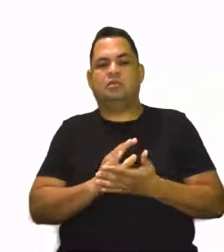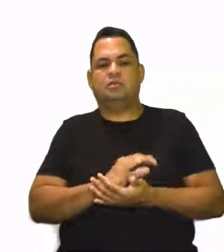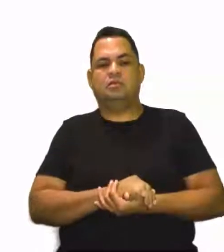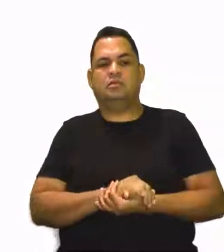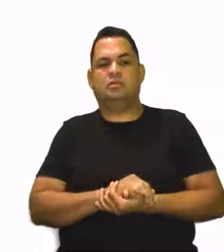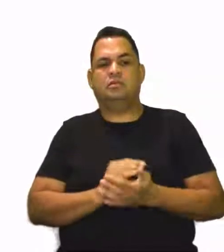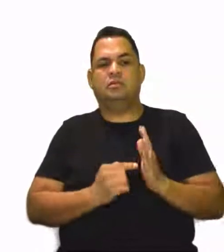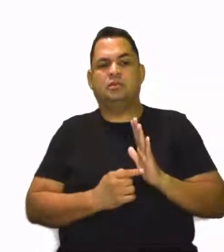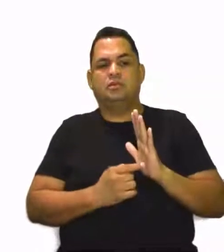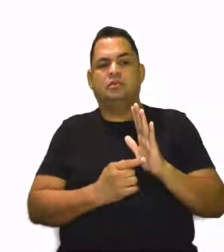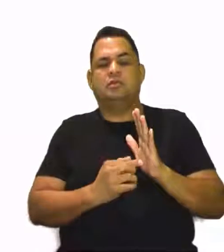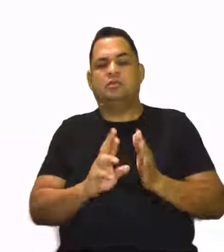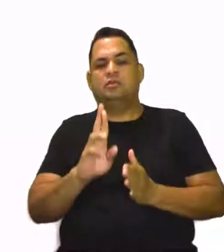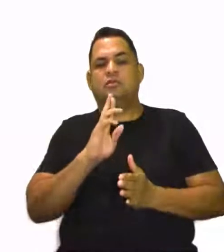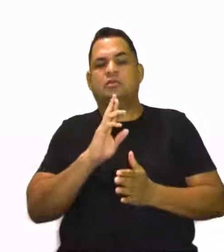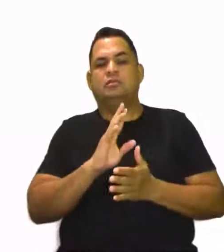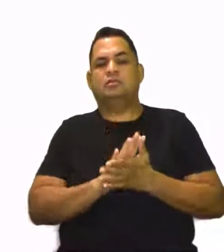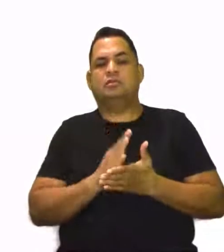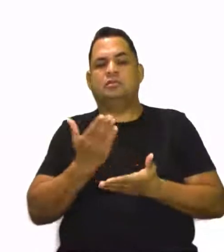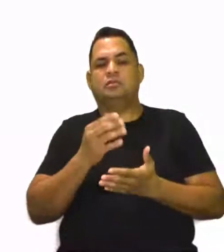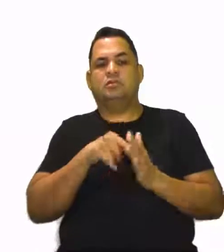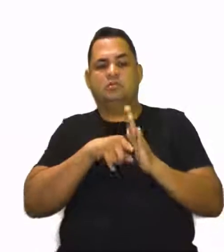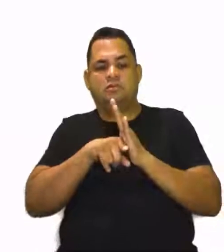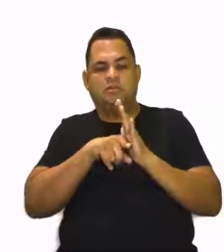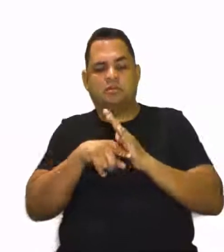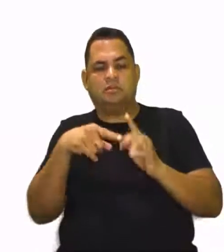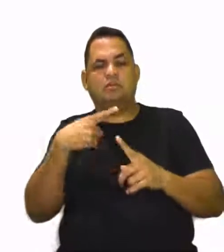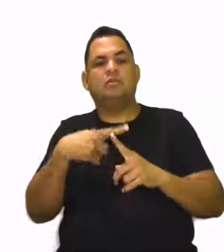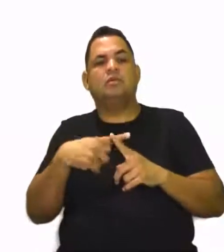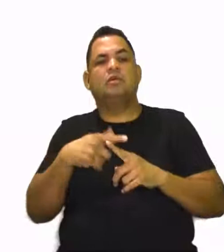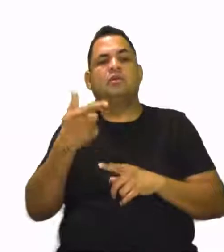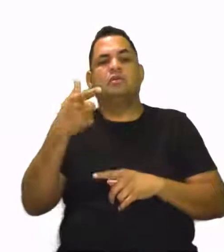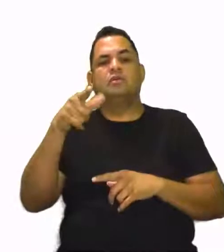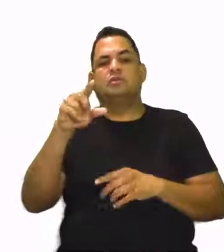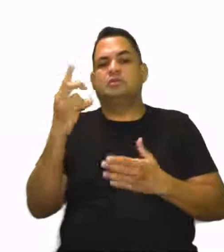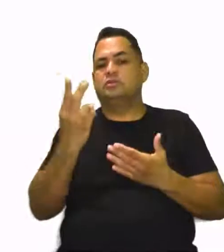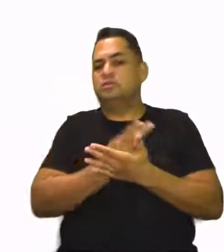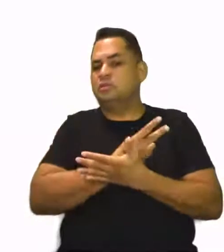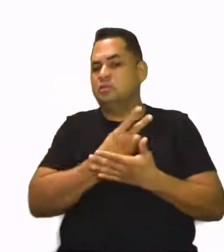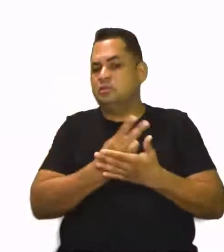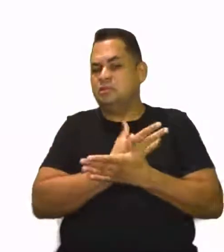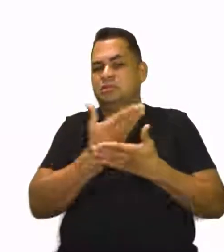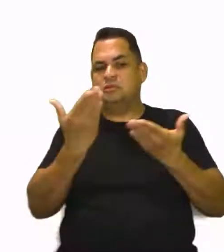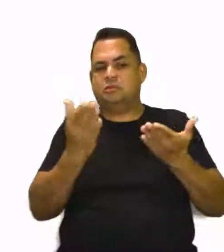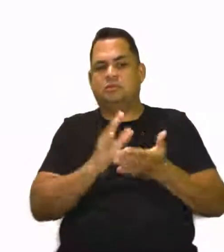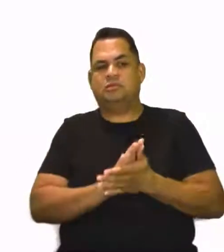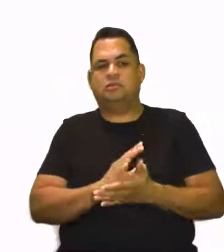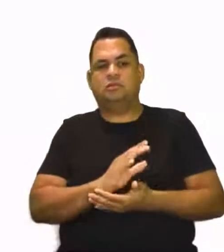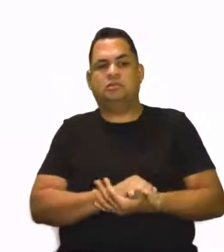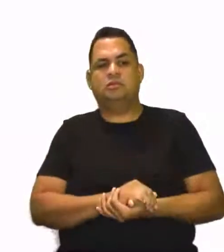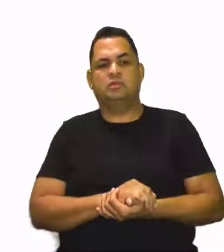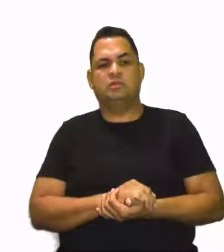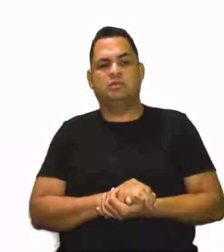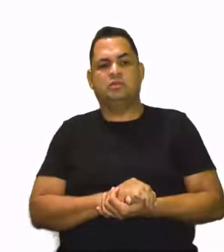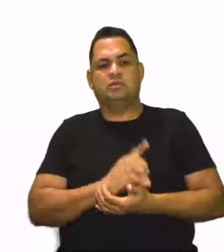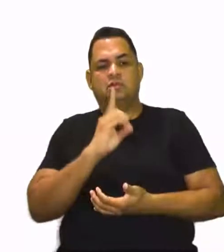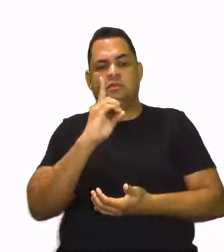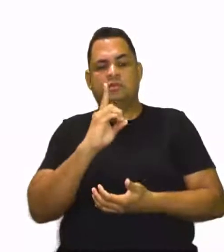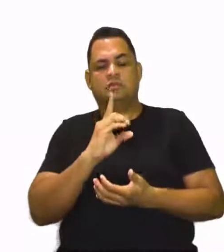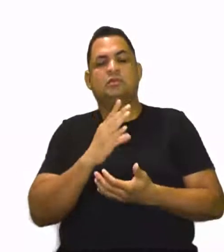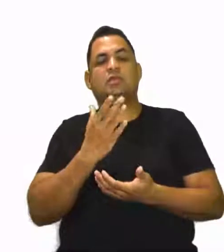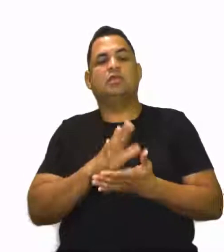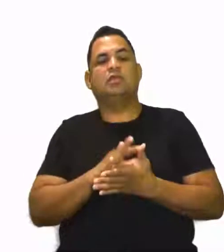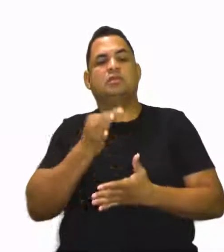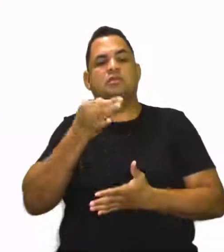a resposta correta e aí nós vamos analisar por que as outras não são. A D, então, é a nossa resposta correta, que